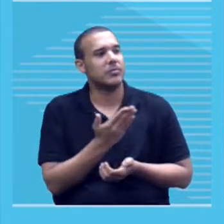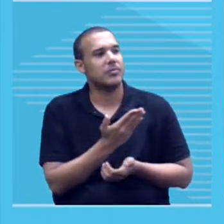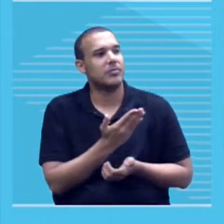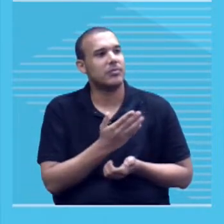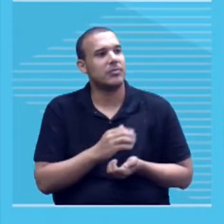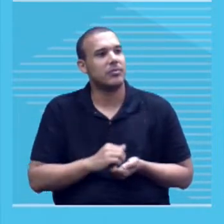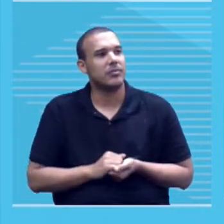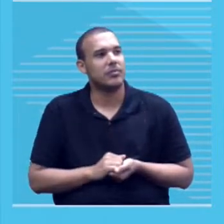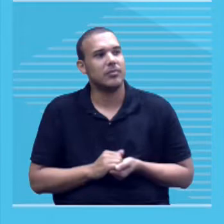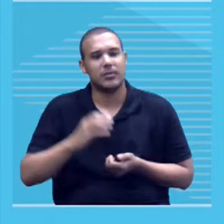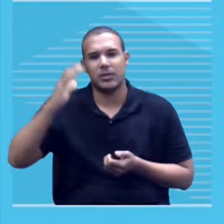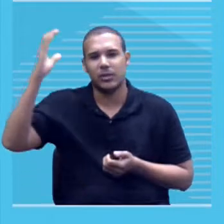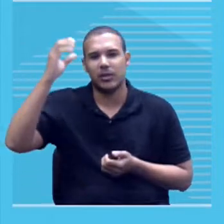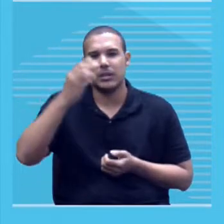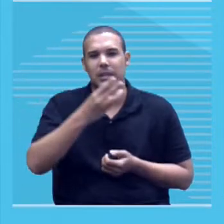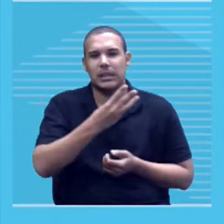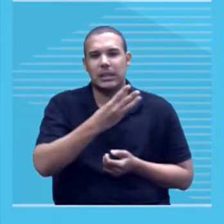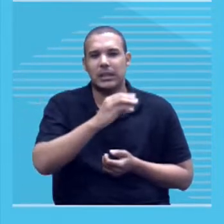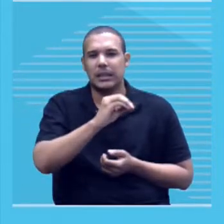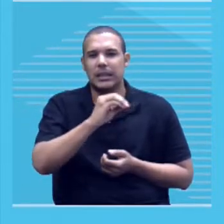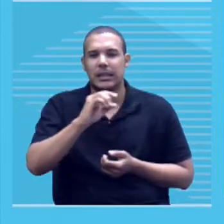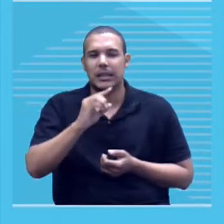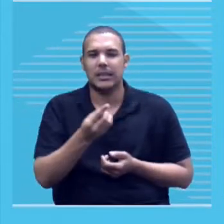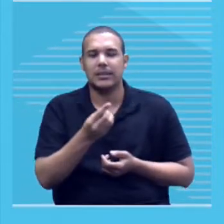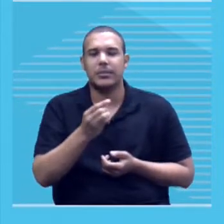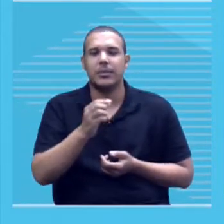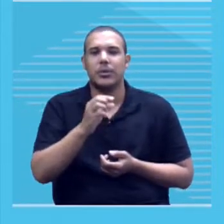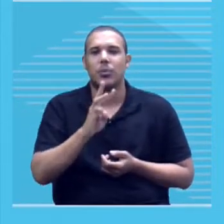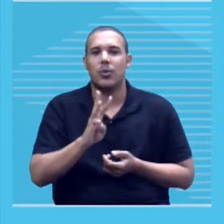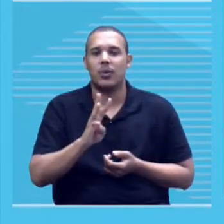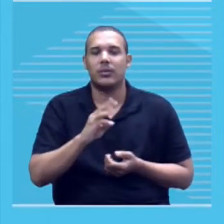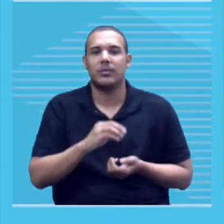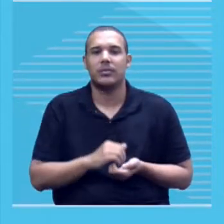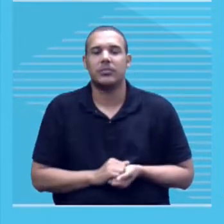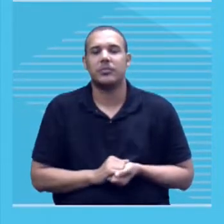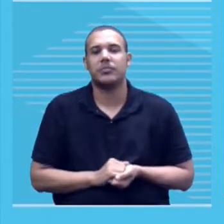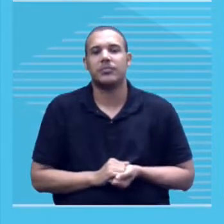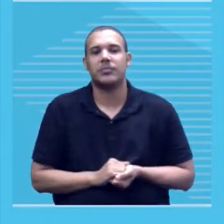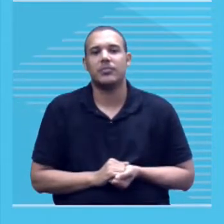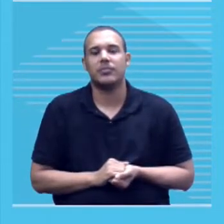de 3.000 watts. Então aqui ó, já tem potência.